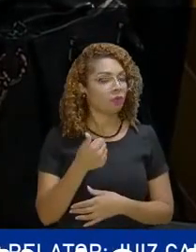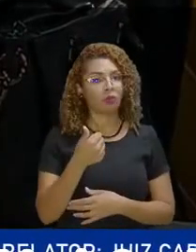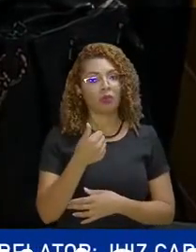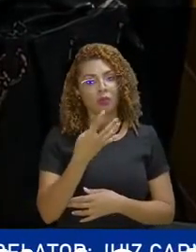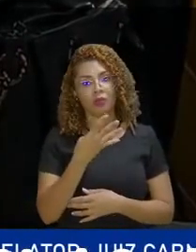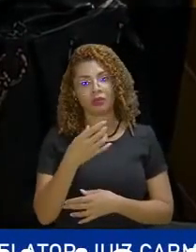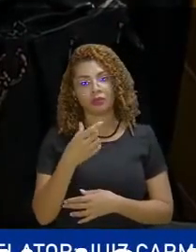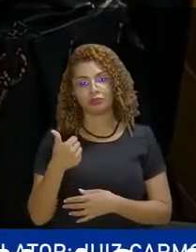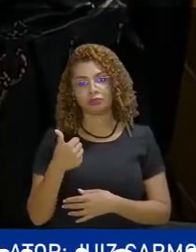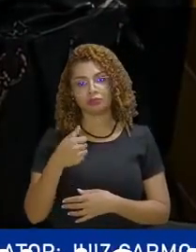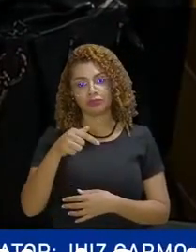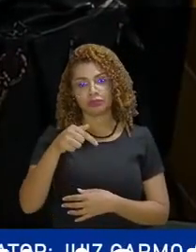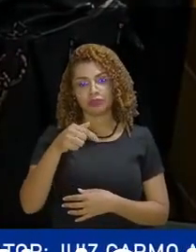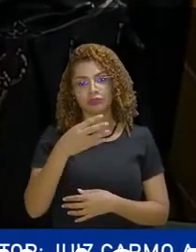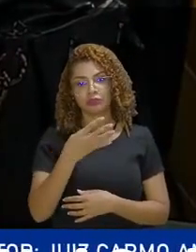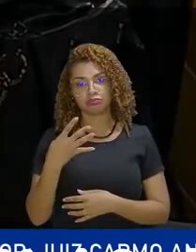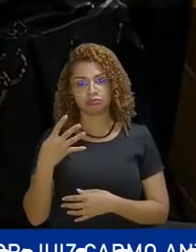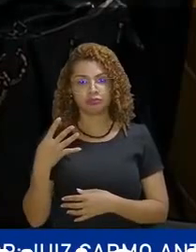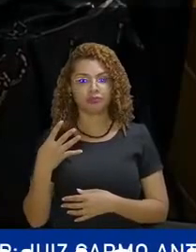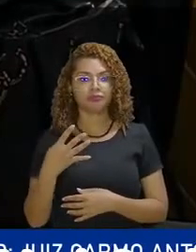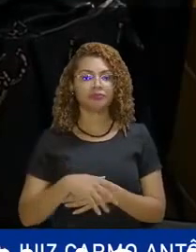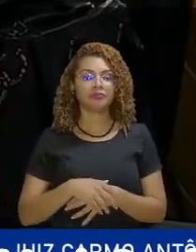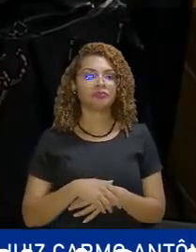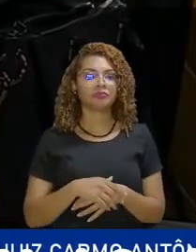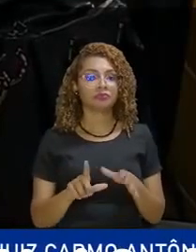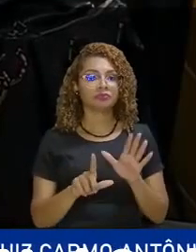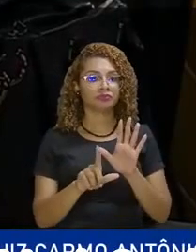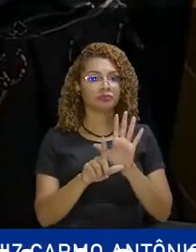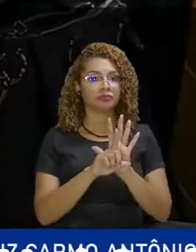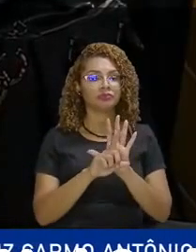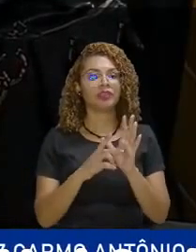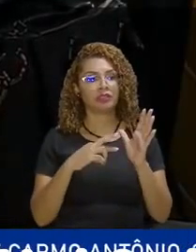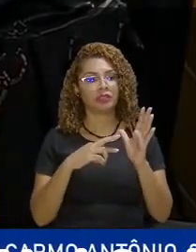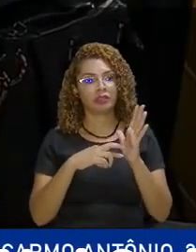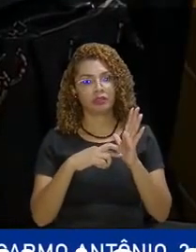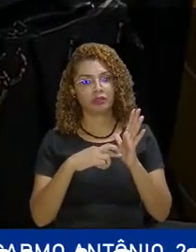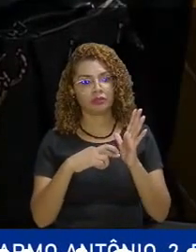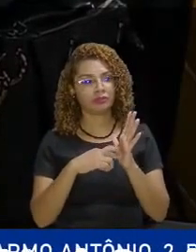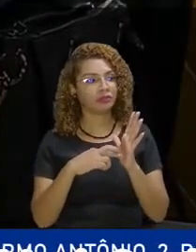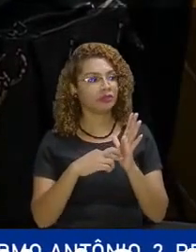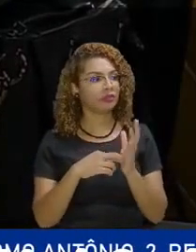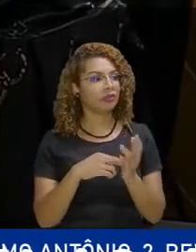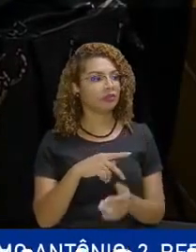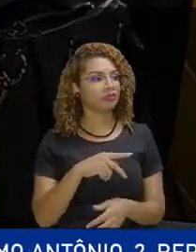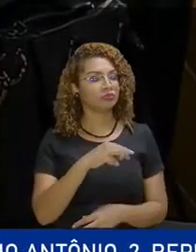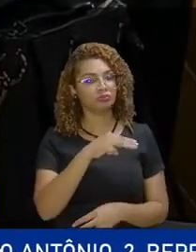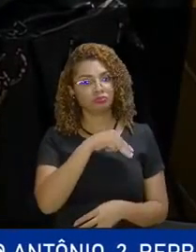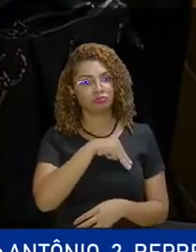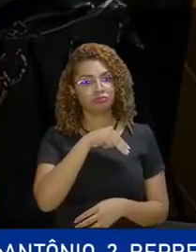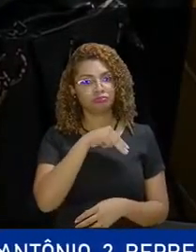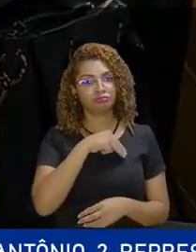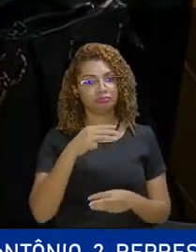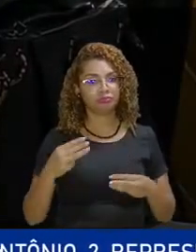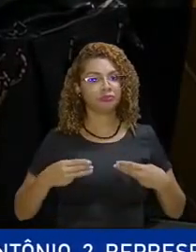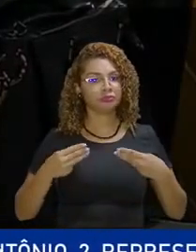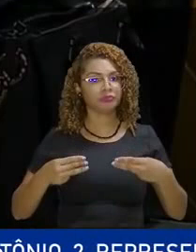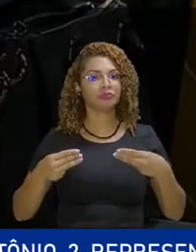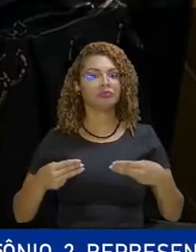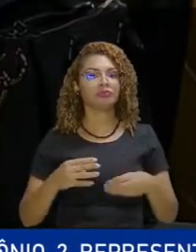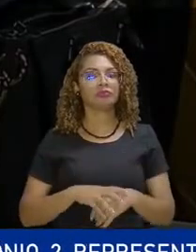474 da origem São Paulo, na barra inferior da tela, a relatoria do ministro Tarcísio Vieira de Carvalho, está no DJE do